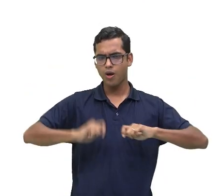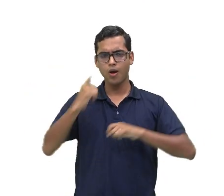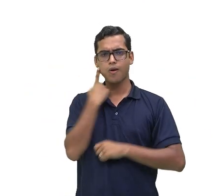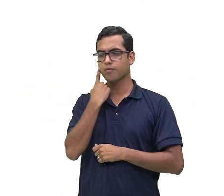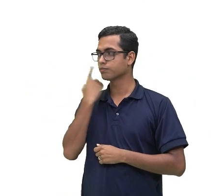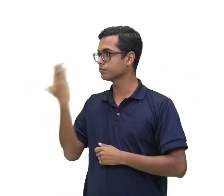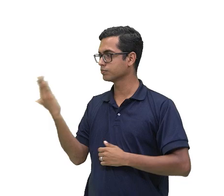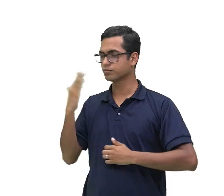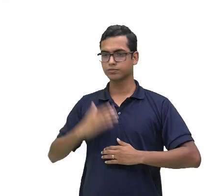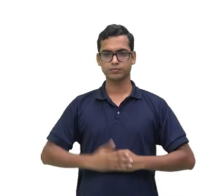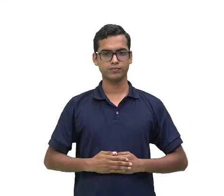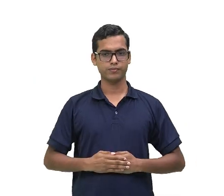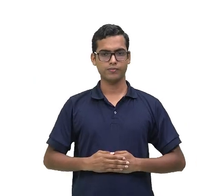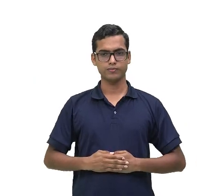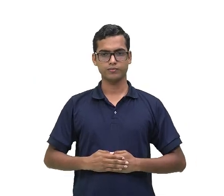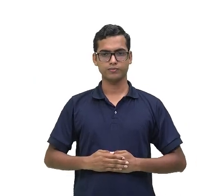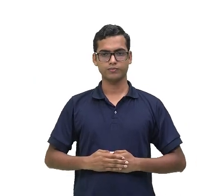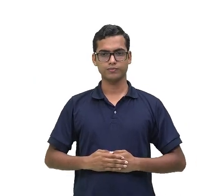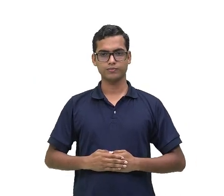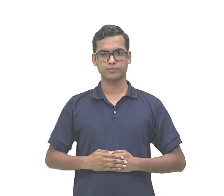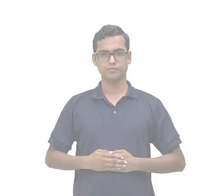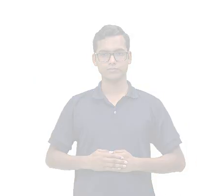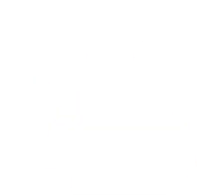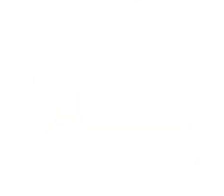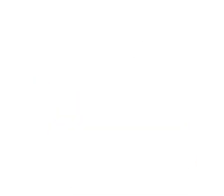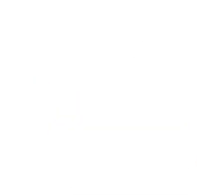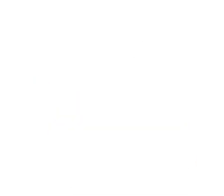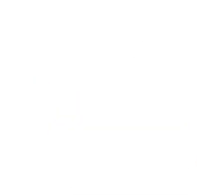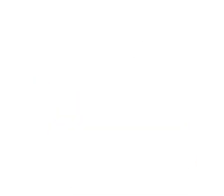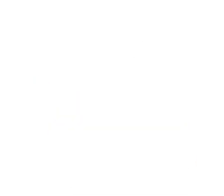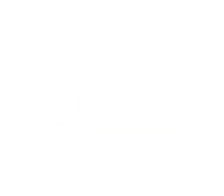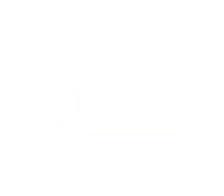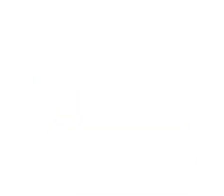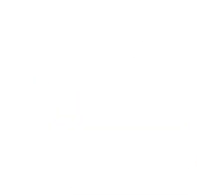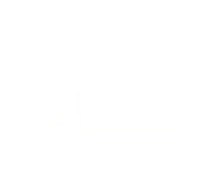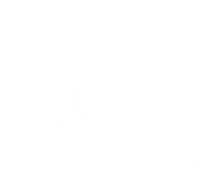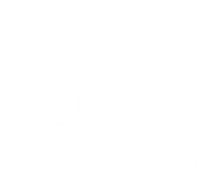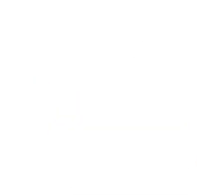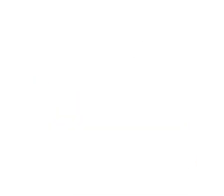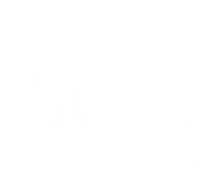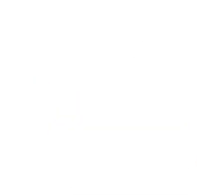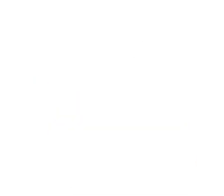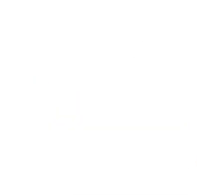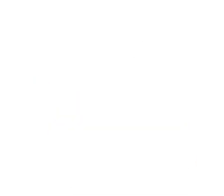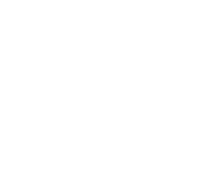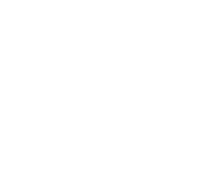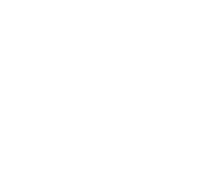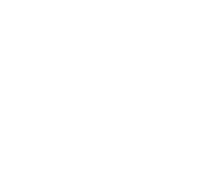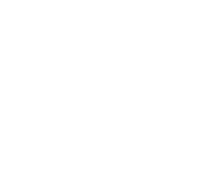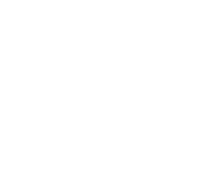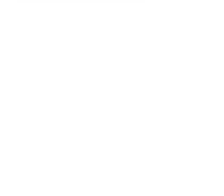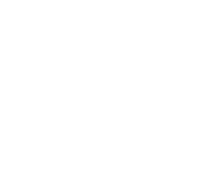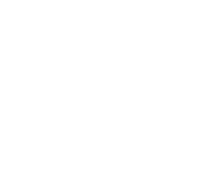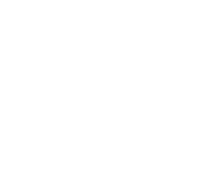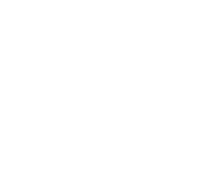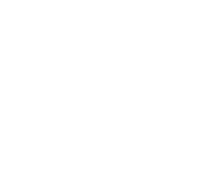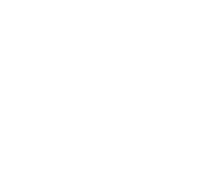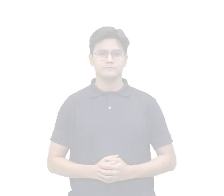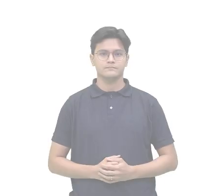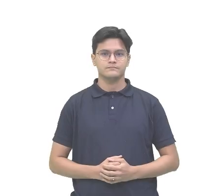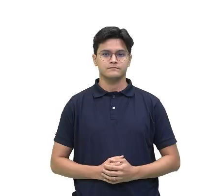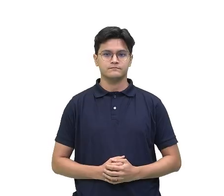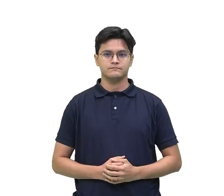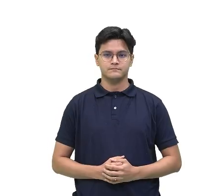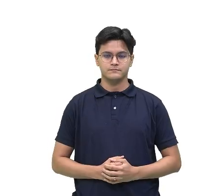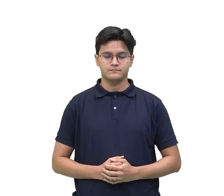concretizando aí na forma de pesados impostos, né, sobre os produtos importados, não deixavam chegar produtos de outros